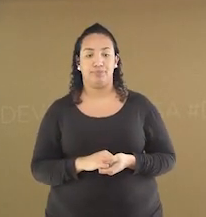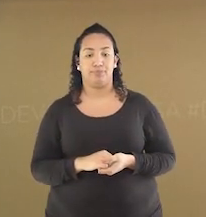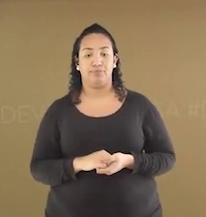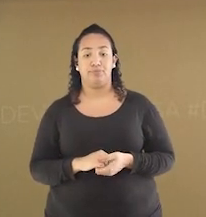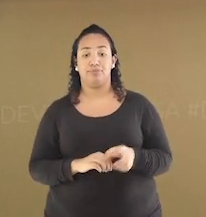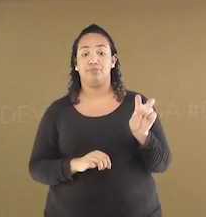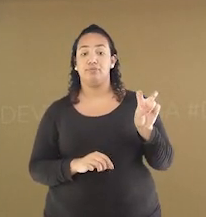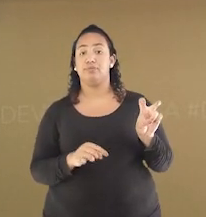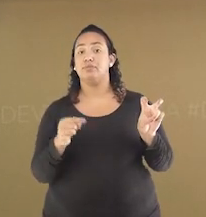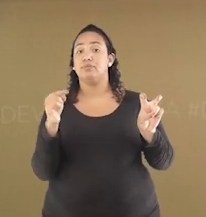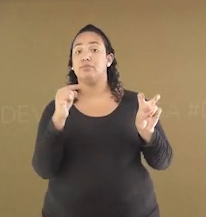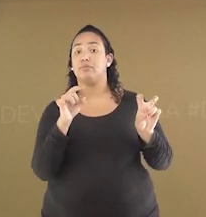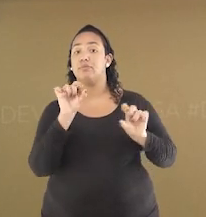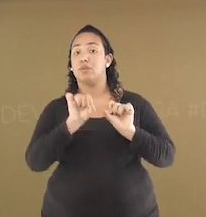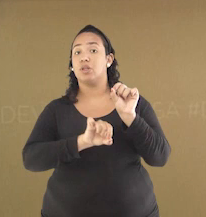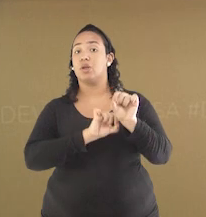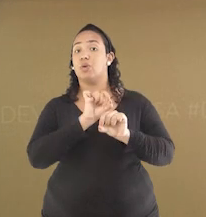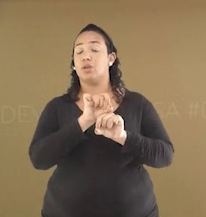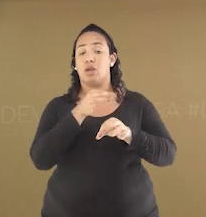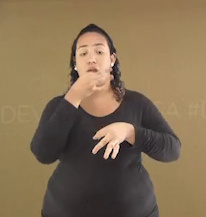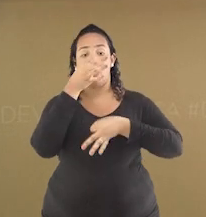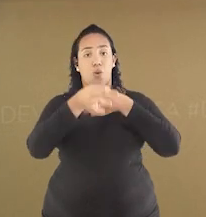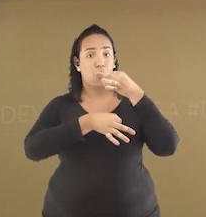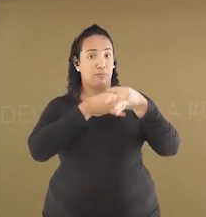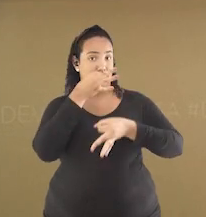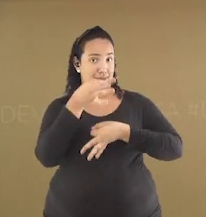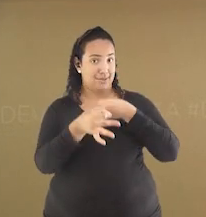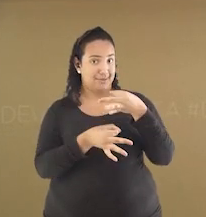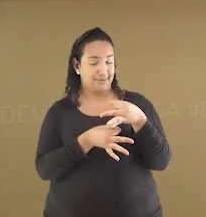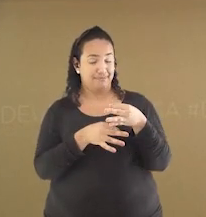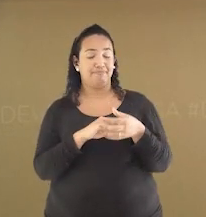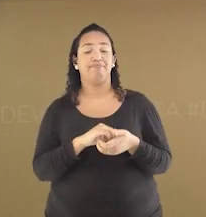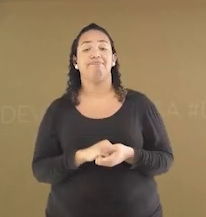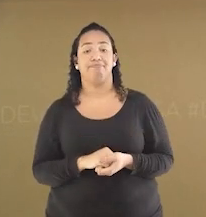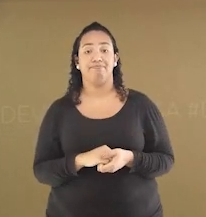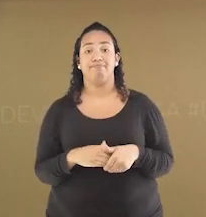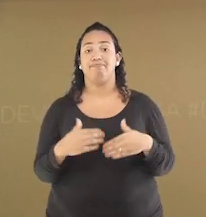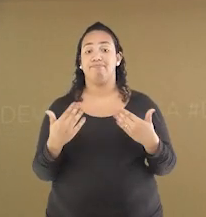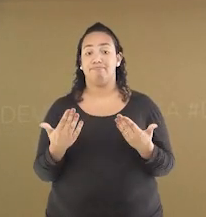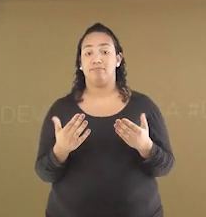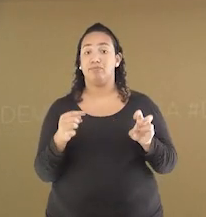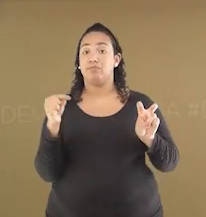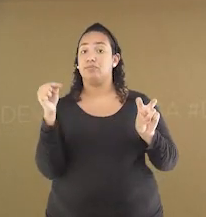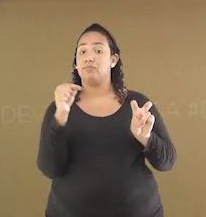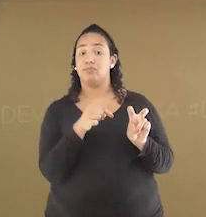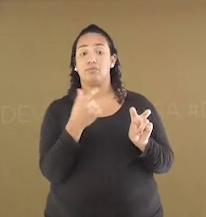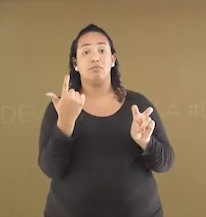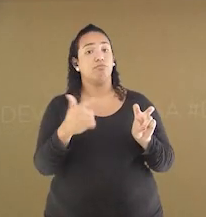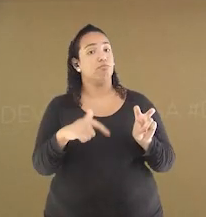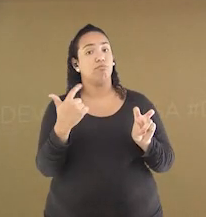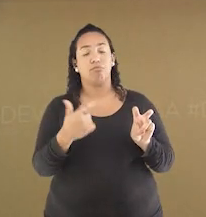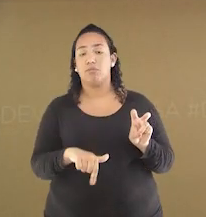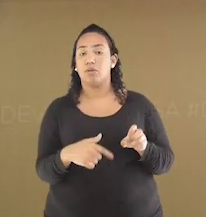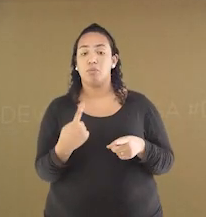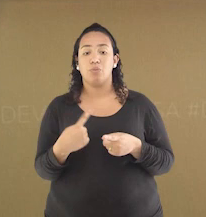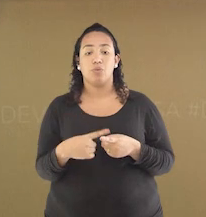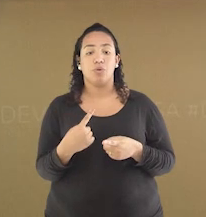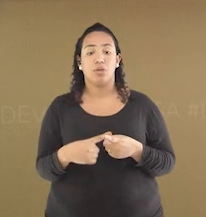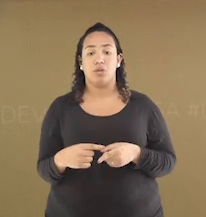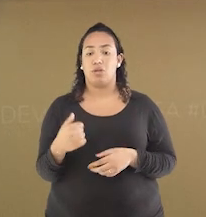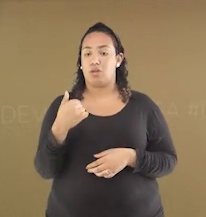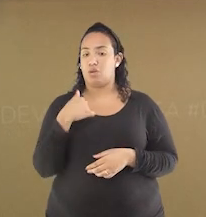O quinto elemento é a avaliação crítica sobre a obra. Esse elemento ficou